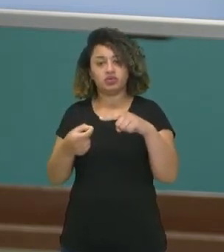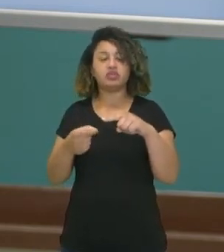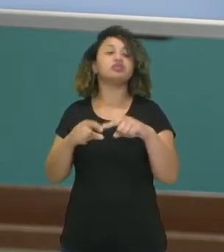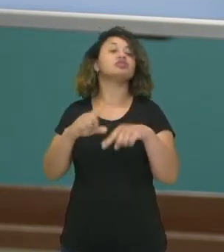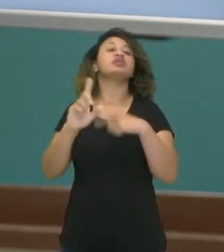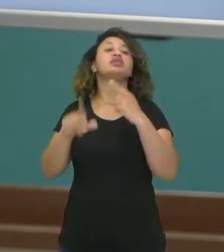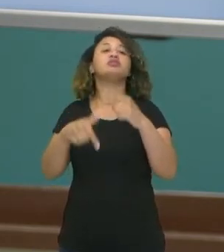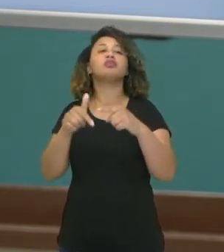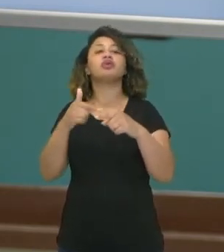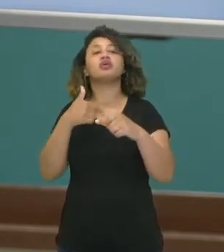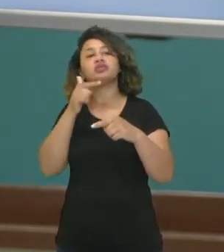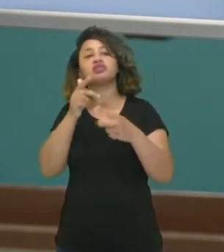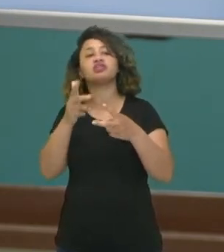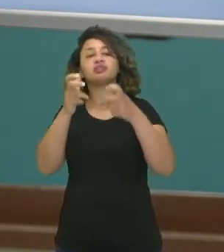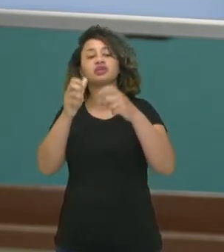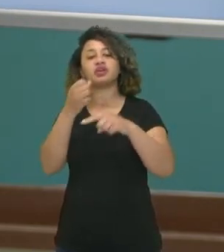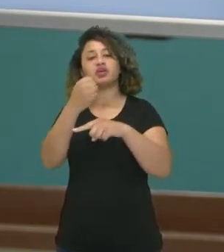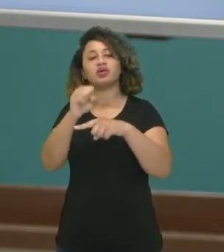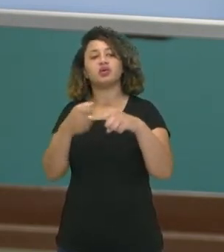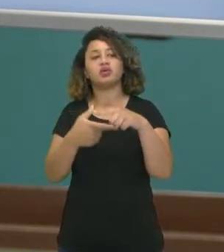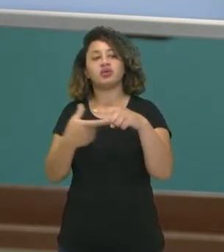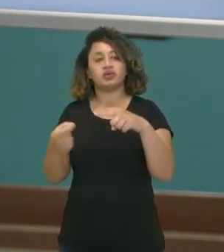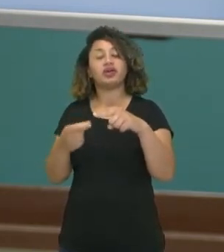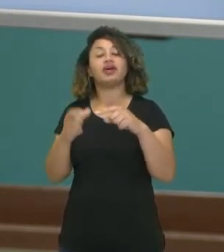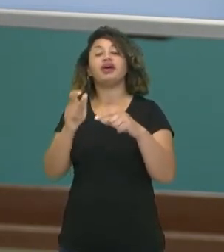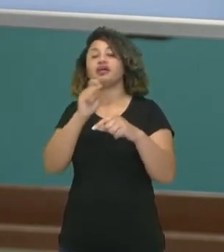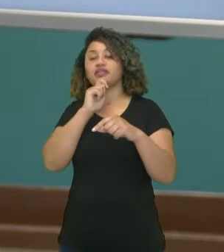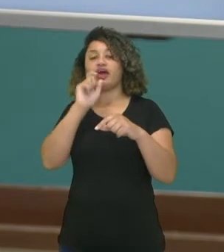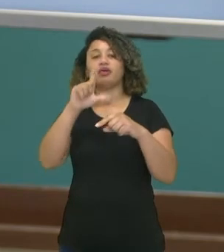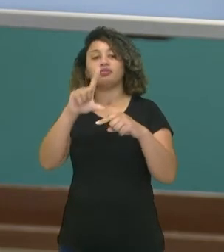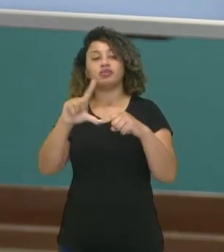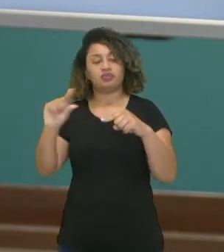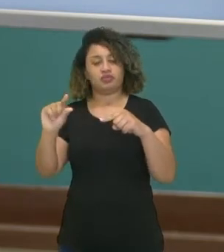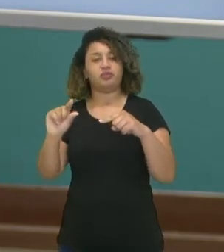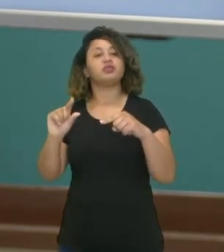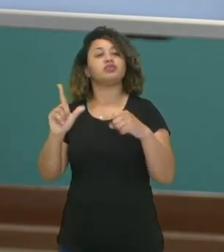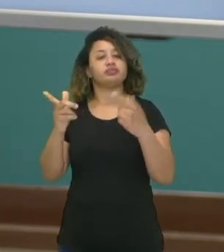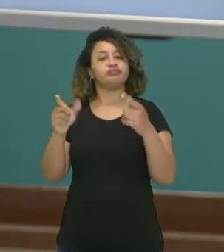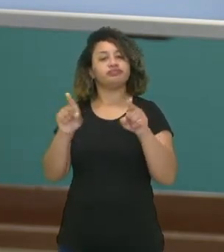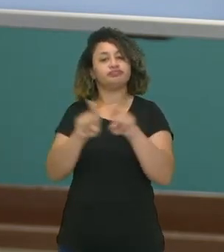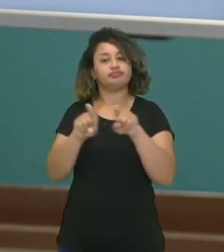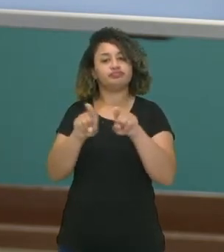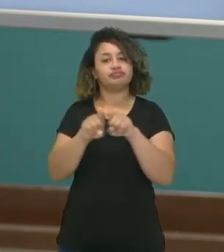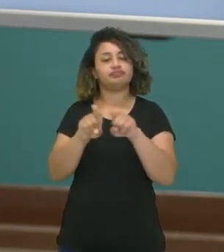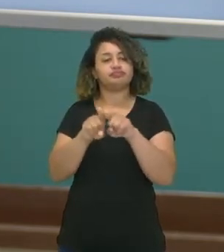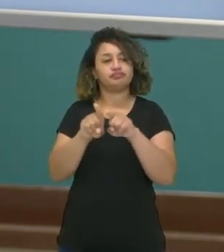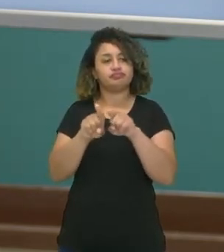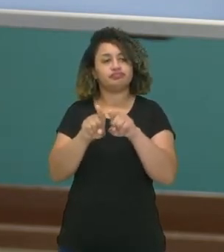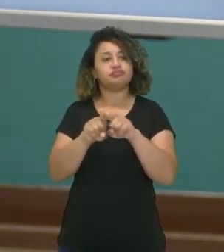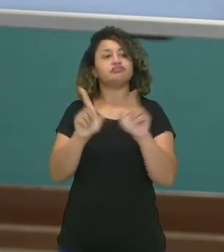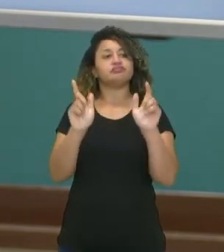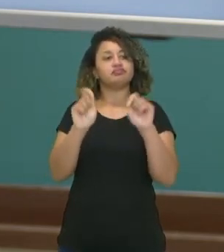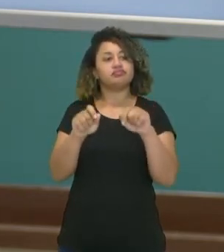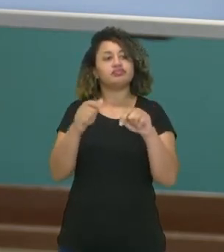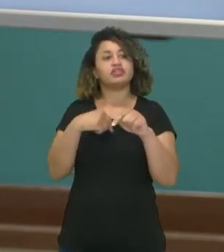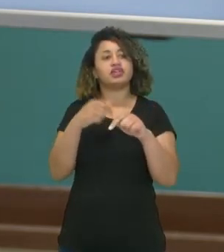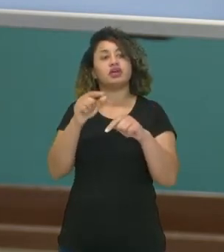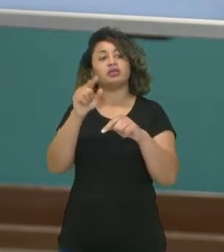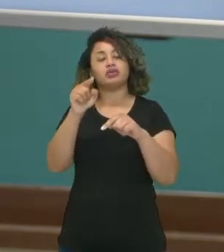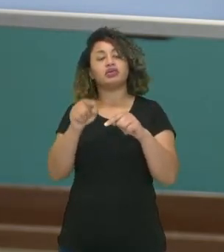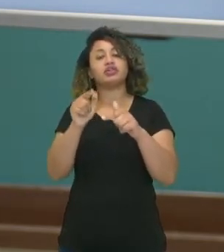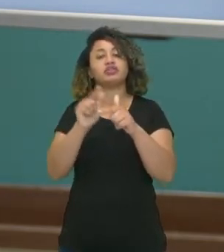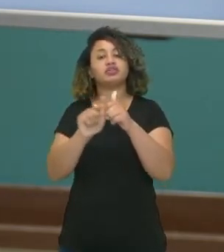e percebemos que essa fração ainda pode ser simplificada, ainda pode ser